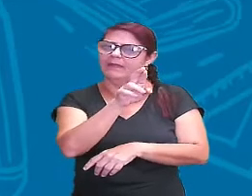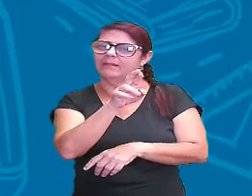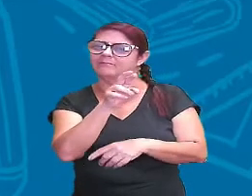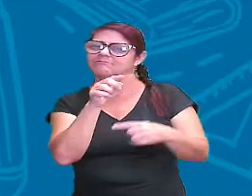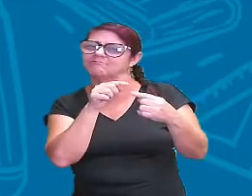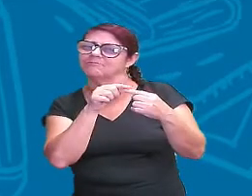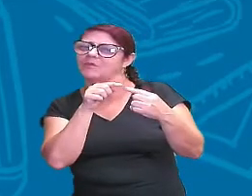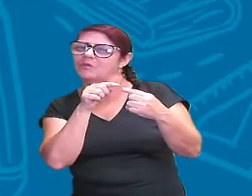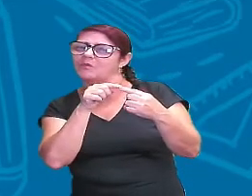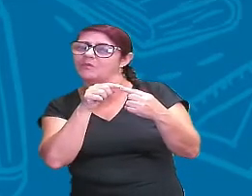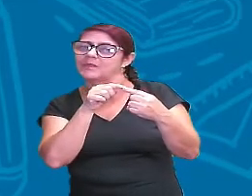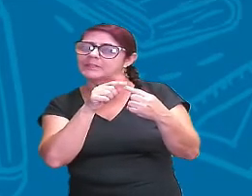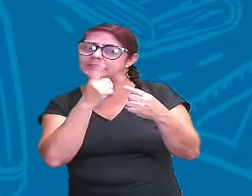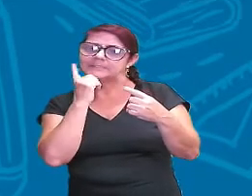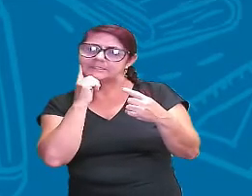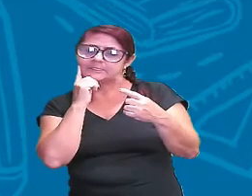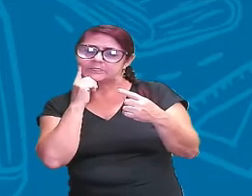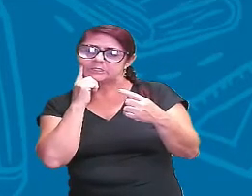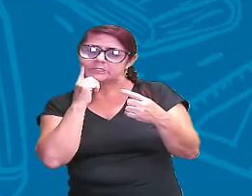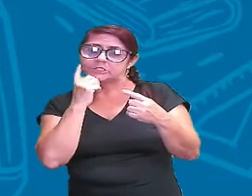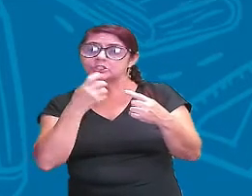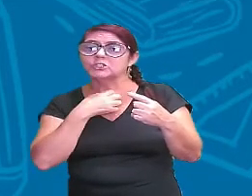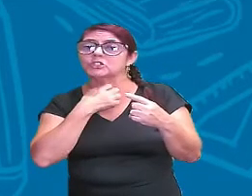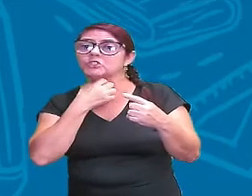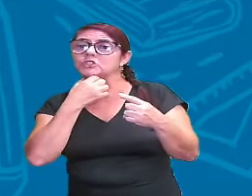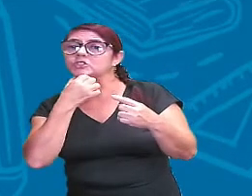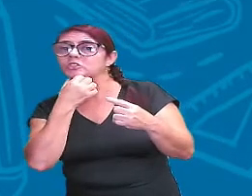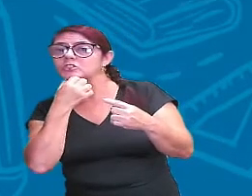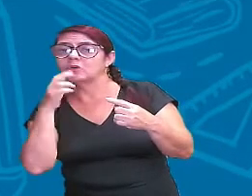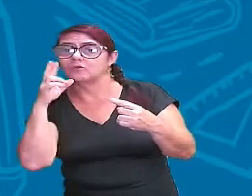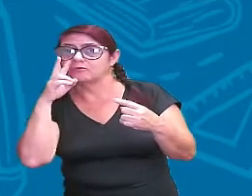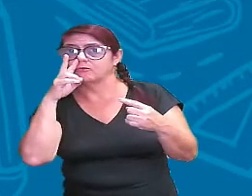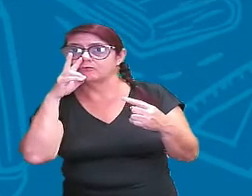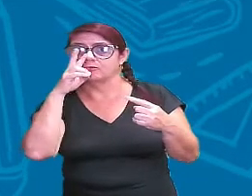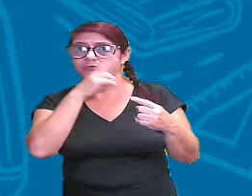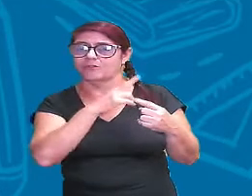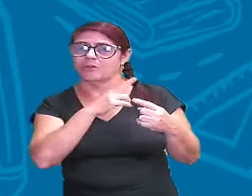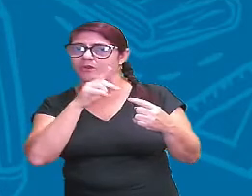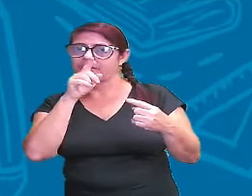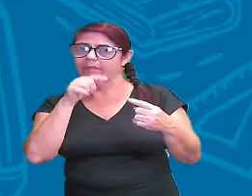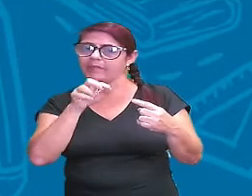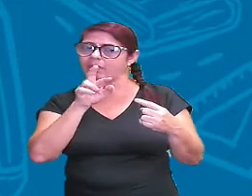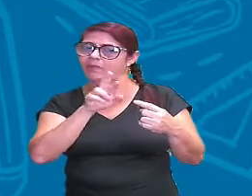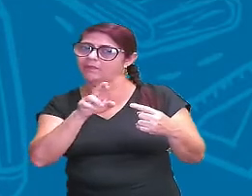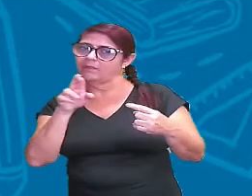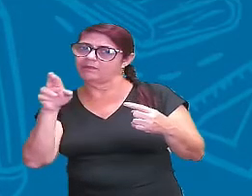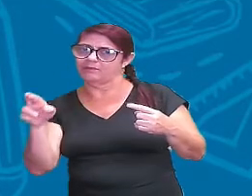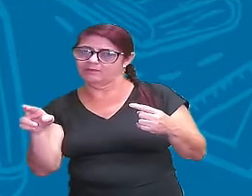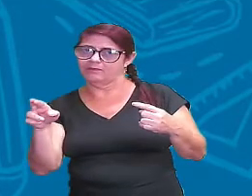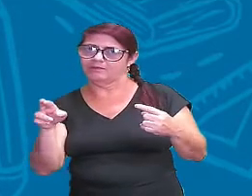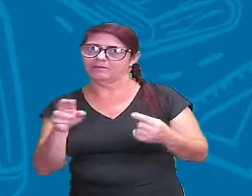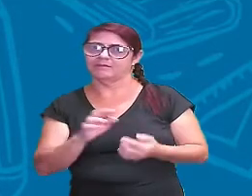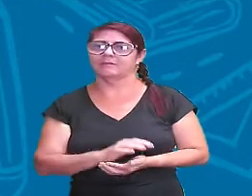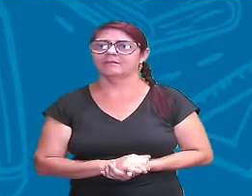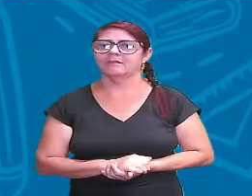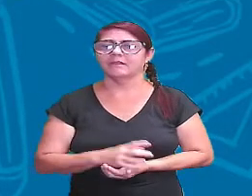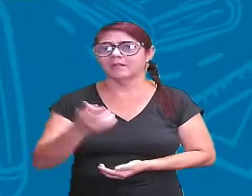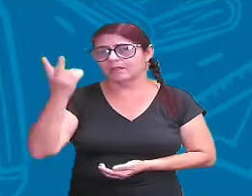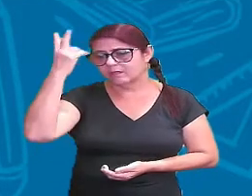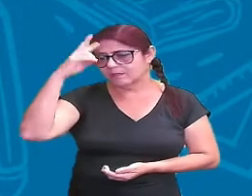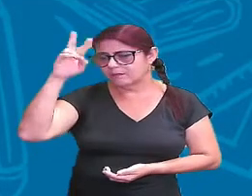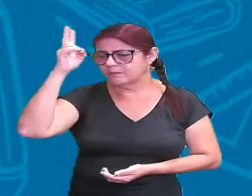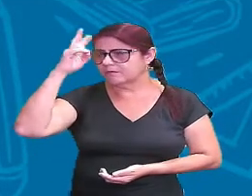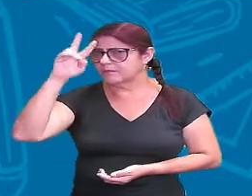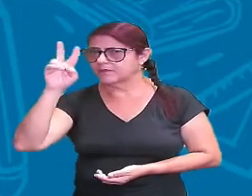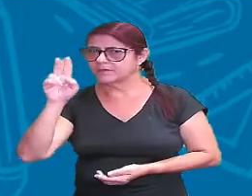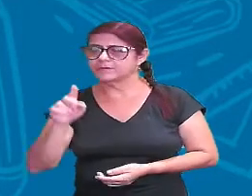combinou. Aí coloca um R. Se o som é forte, vai ser o R. E lembrando